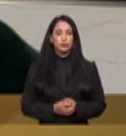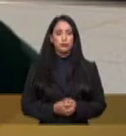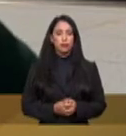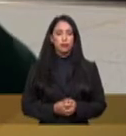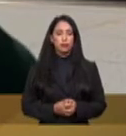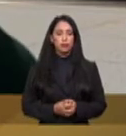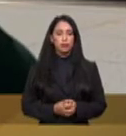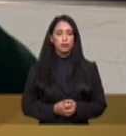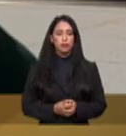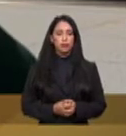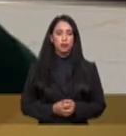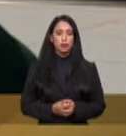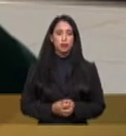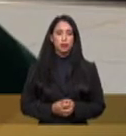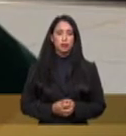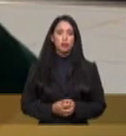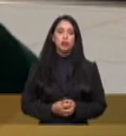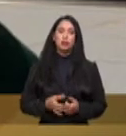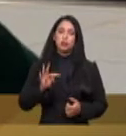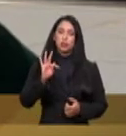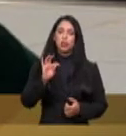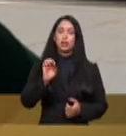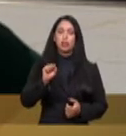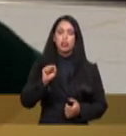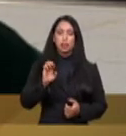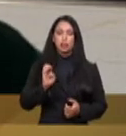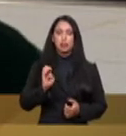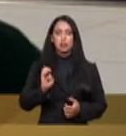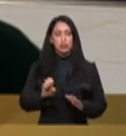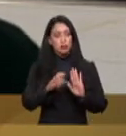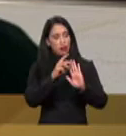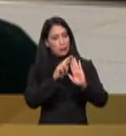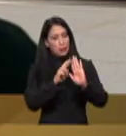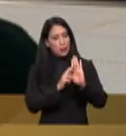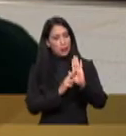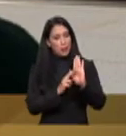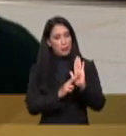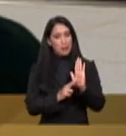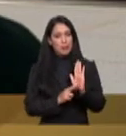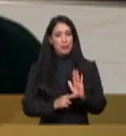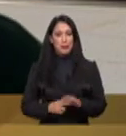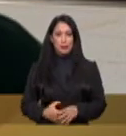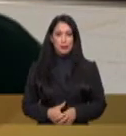disciplina realizada pelo Tribunal Superior Eleitoral.